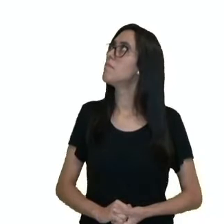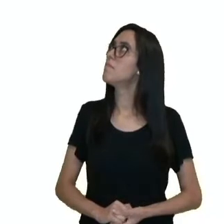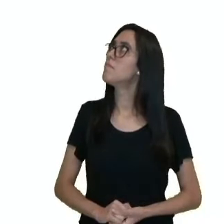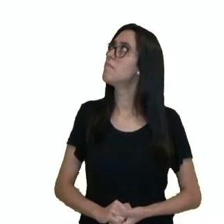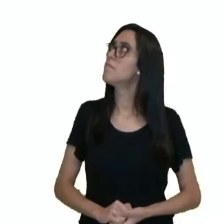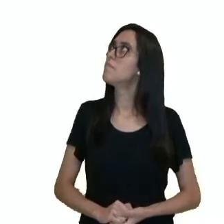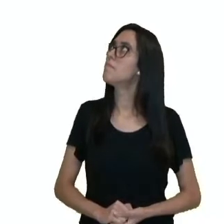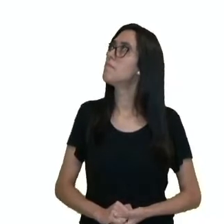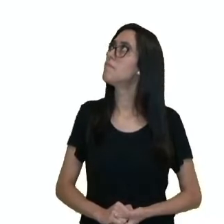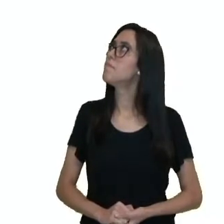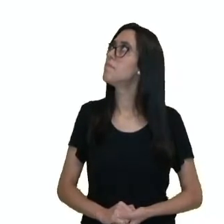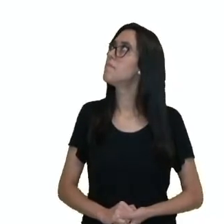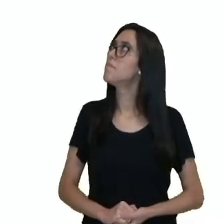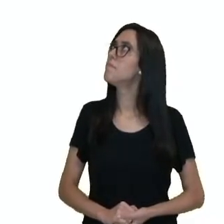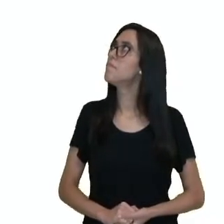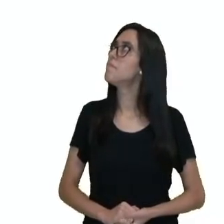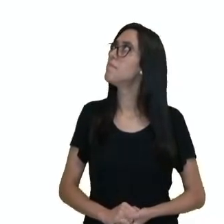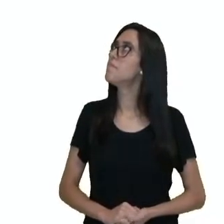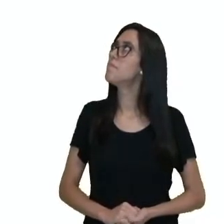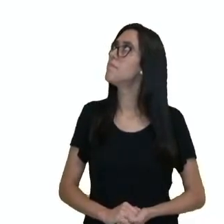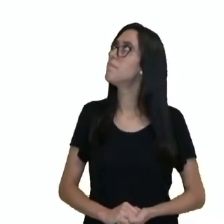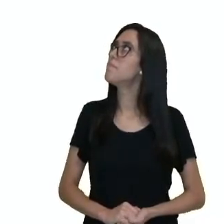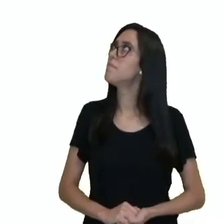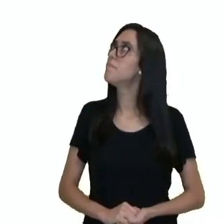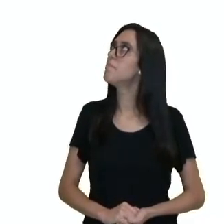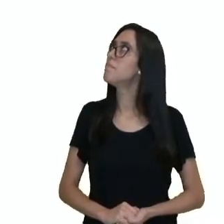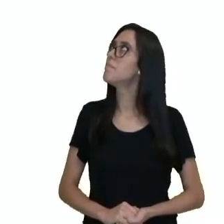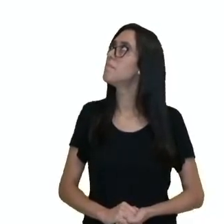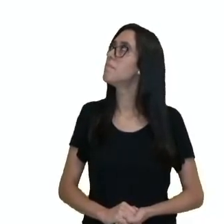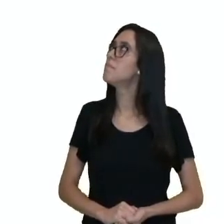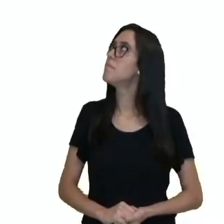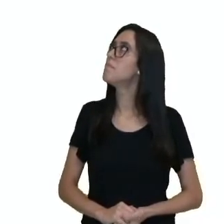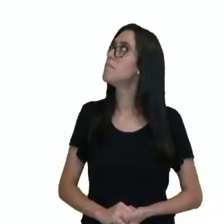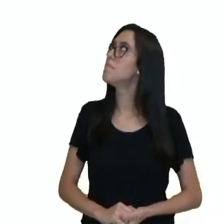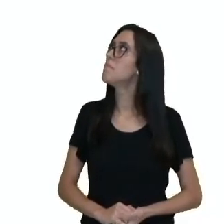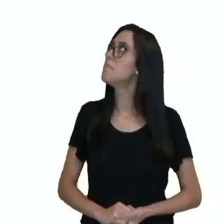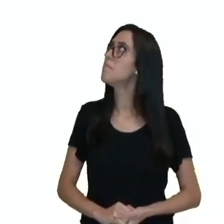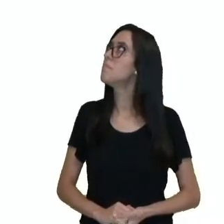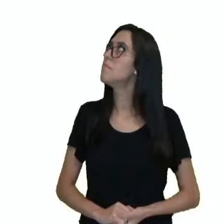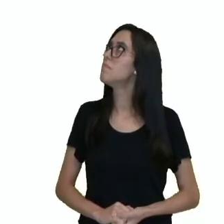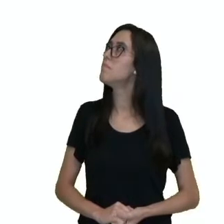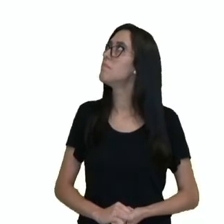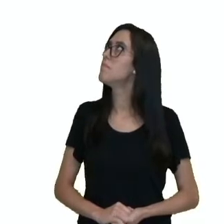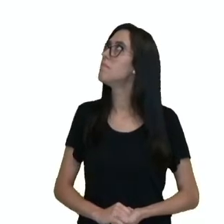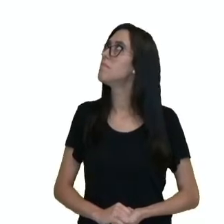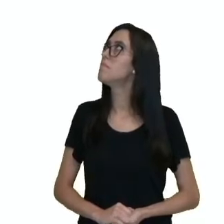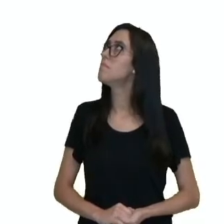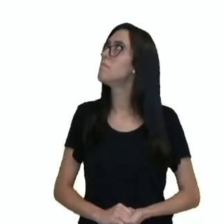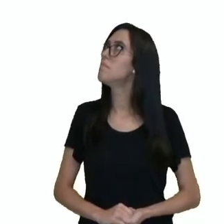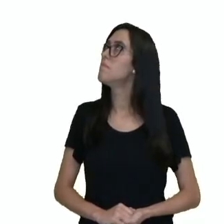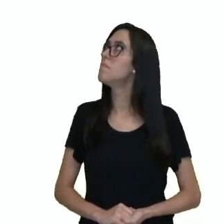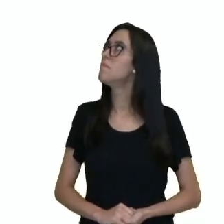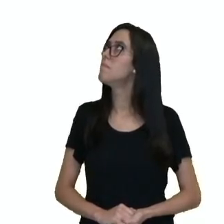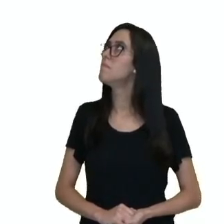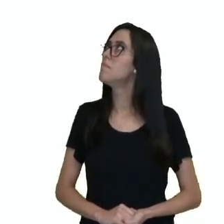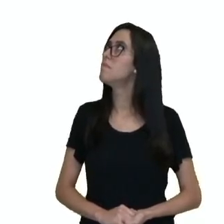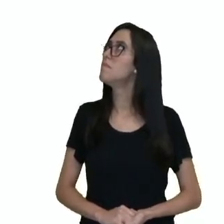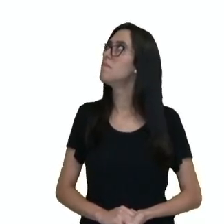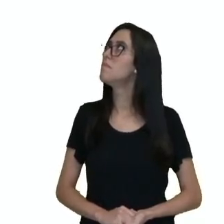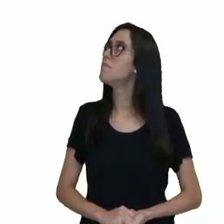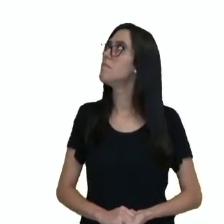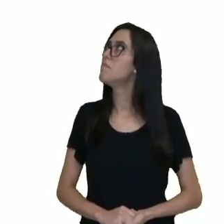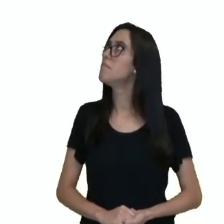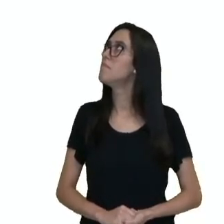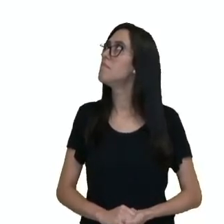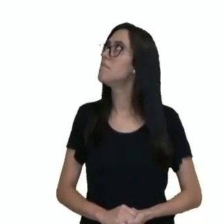C de caça, D de delfim, E de escuela, F de foto, G de gato,